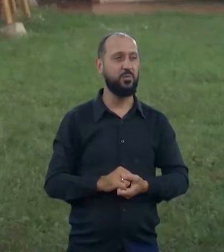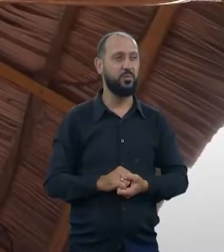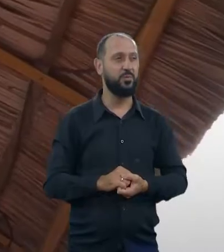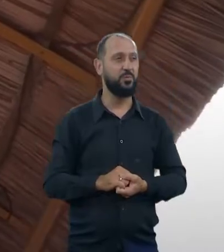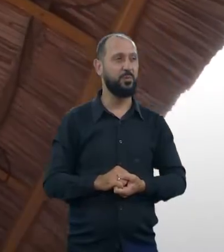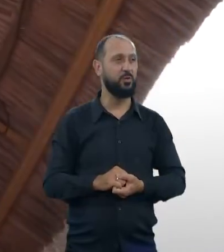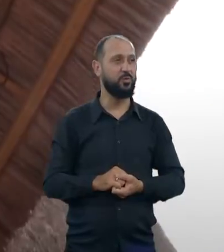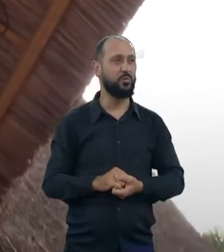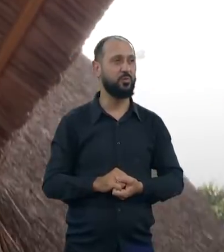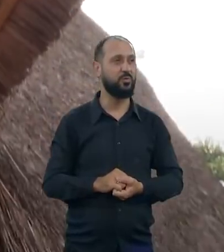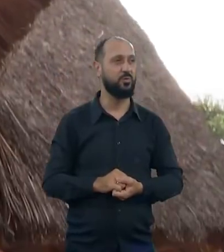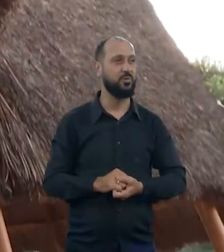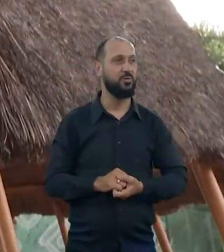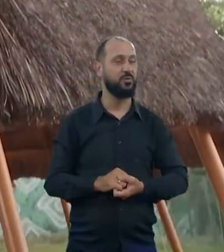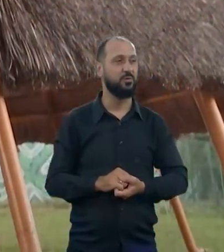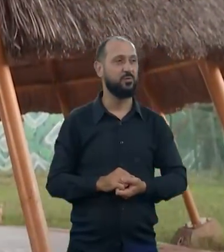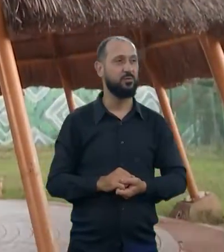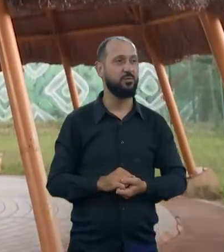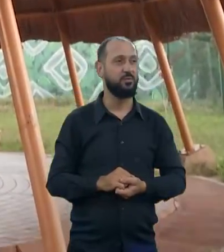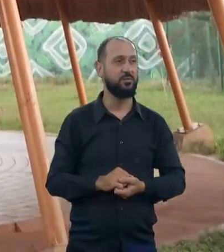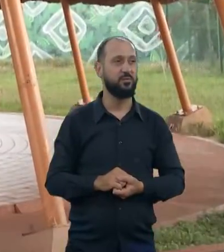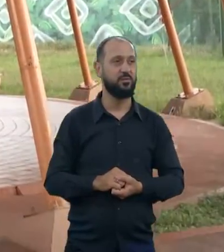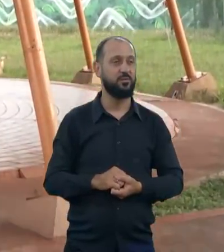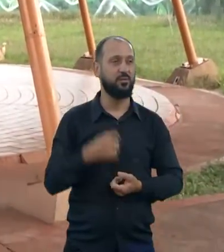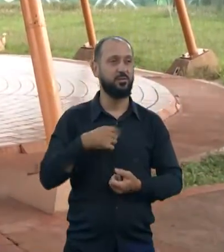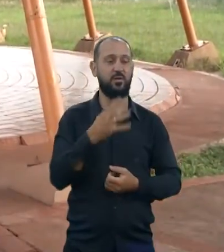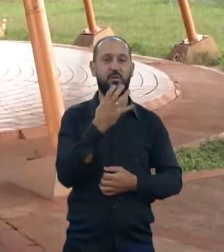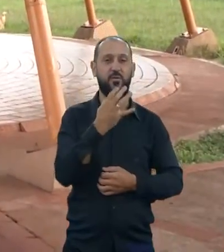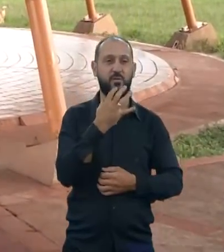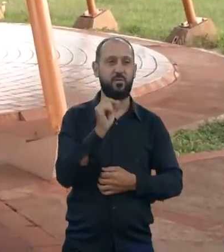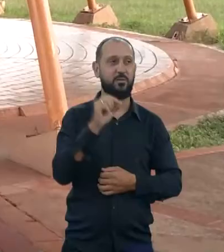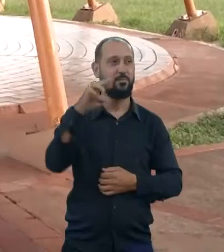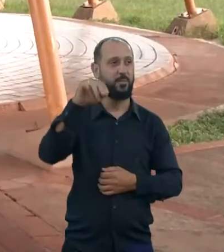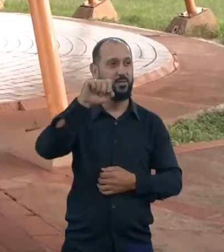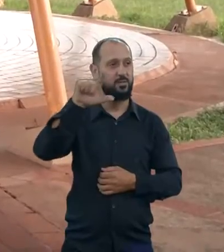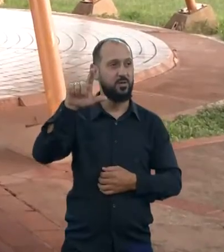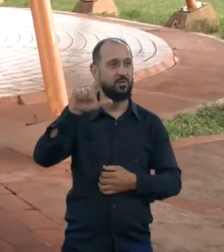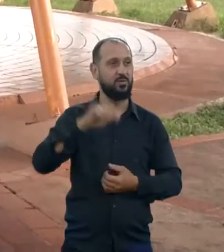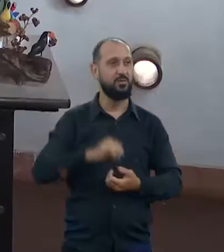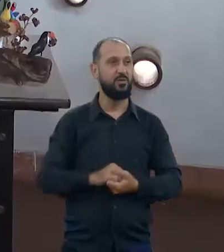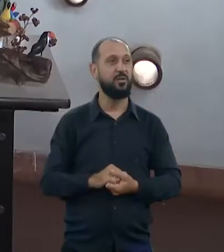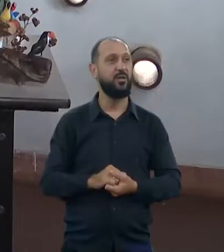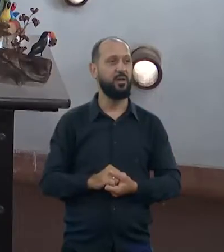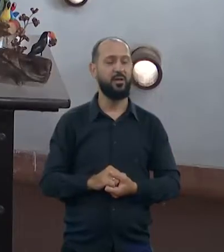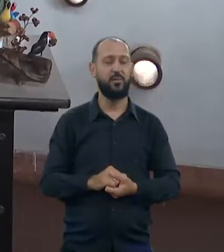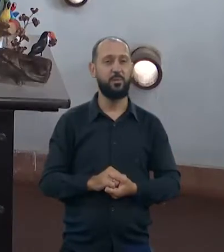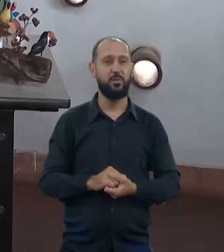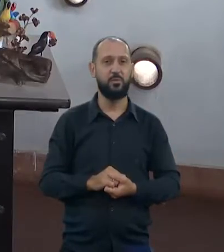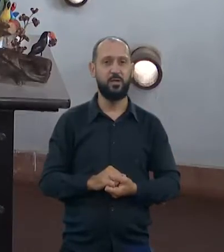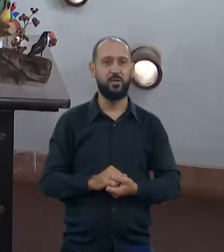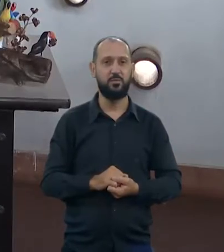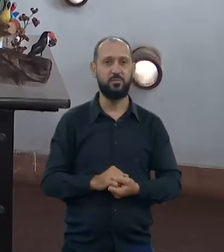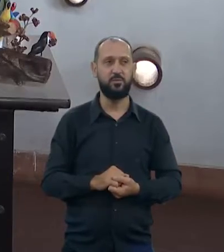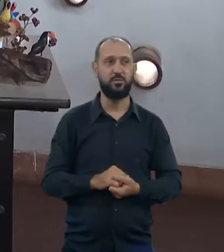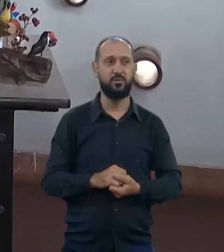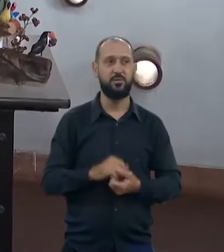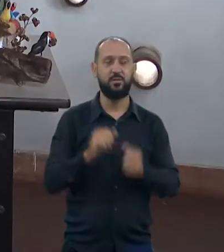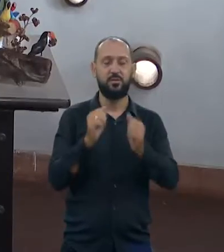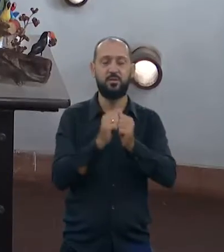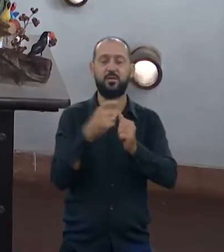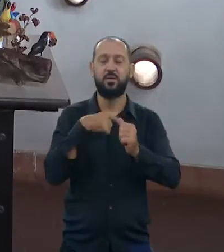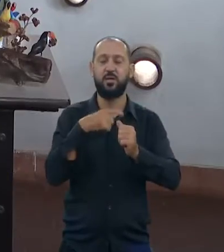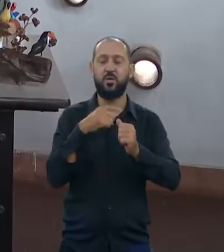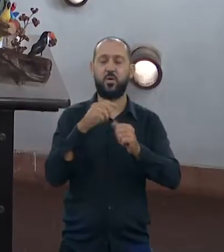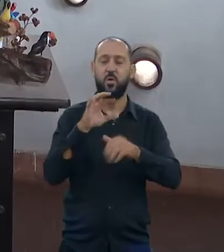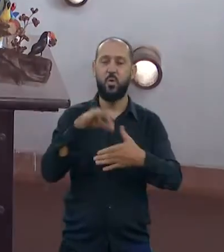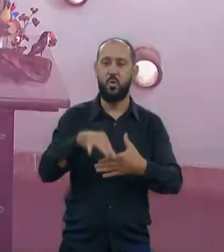Todos nós conhecemos a história do Marçal, em homenagem, em memória